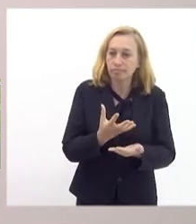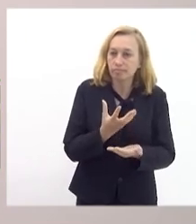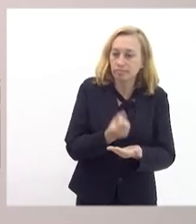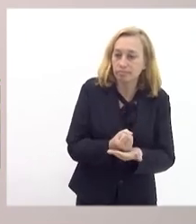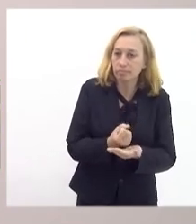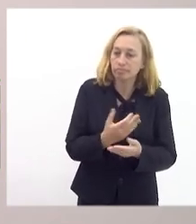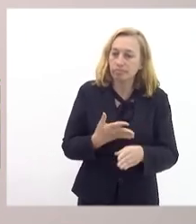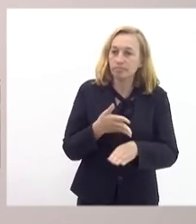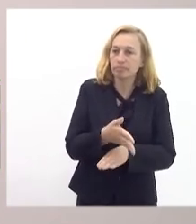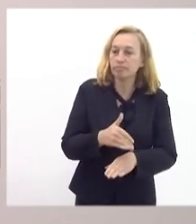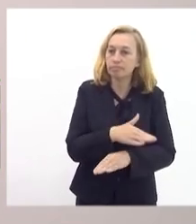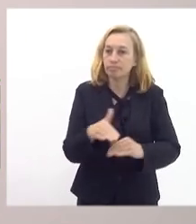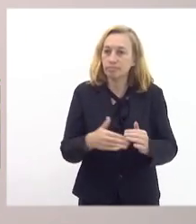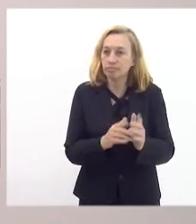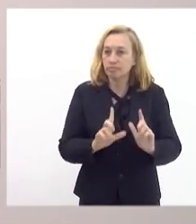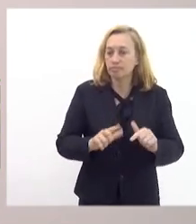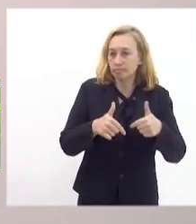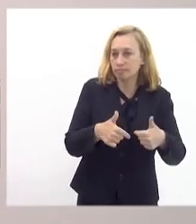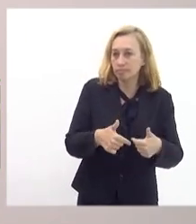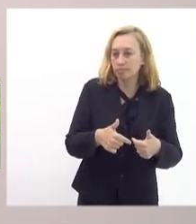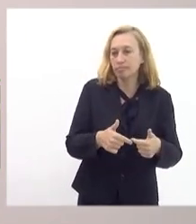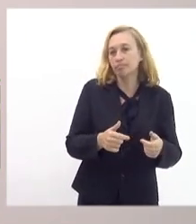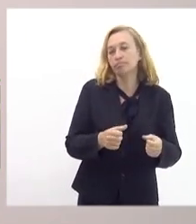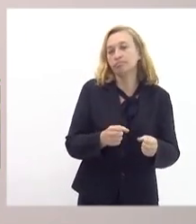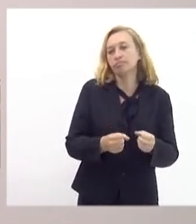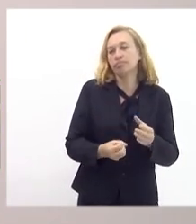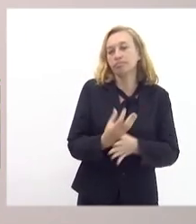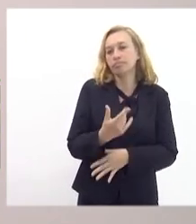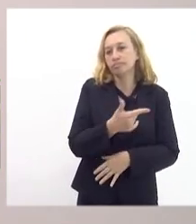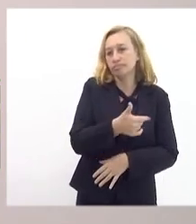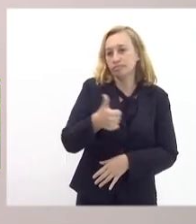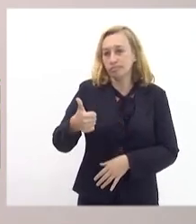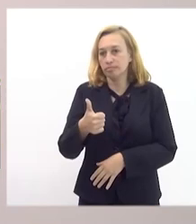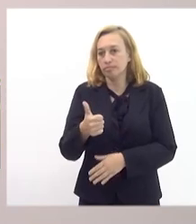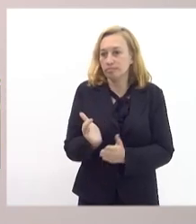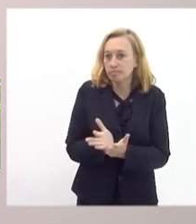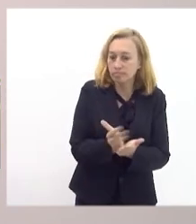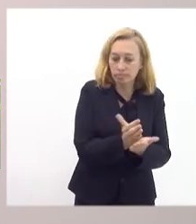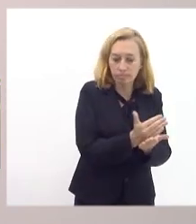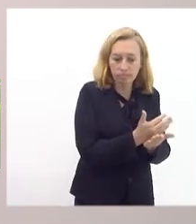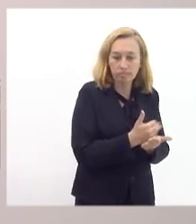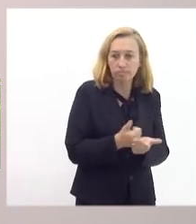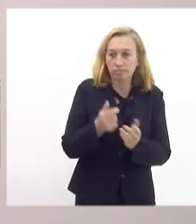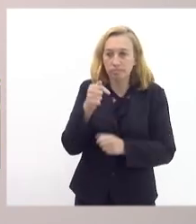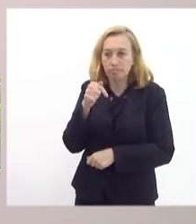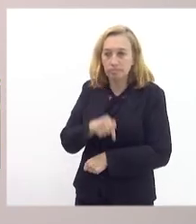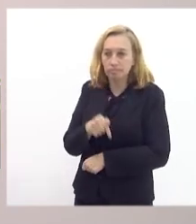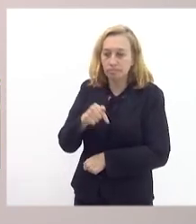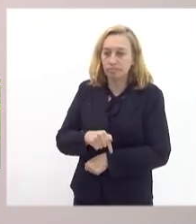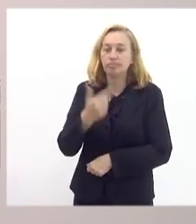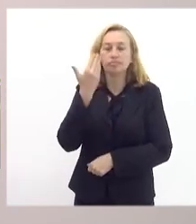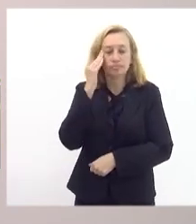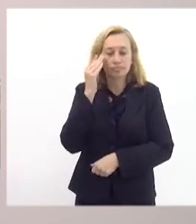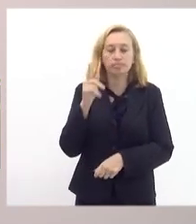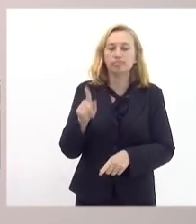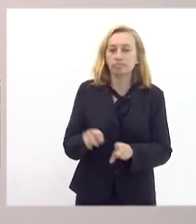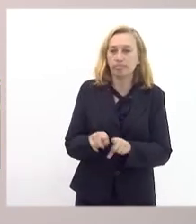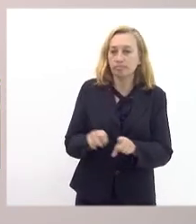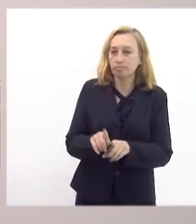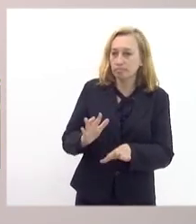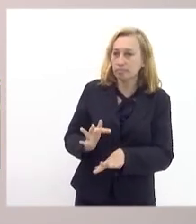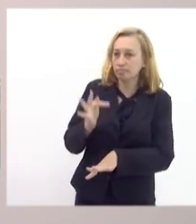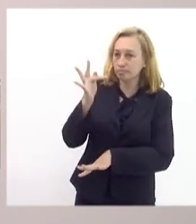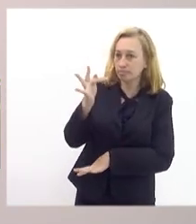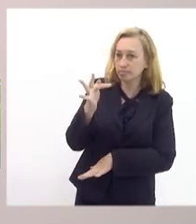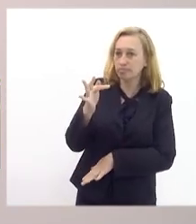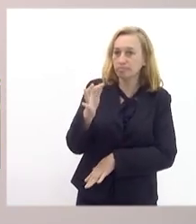todas essas ações que foram implementadas desde 21 é a gente está colhendo e frutas agora e Entendi então que lá na